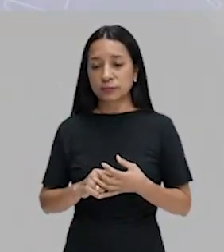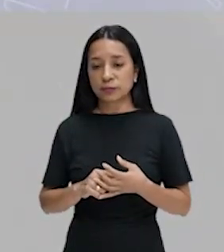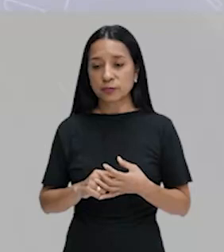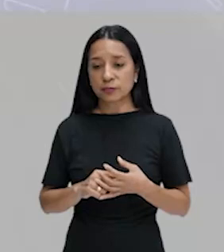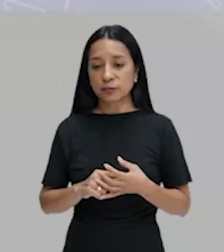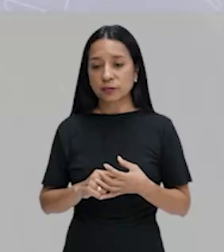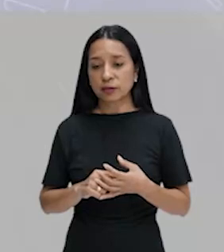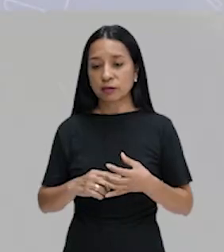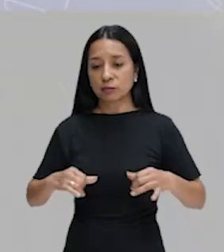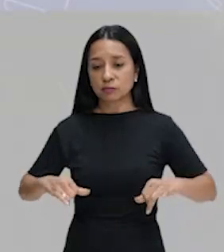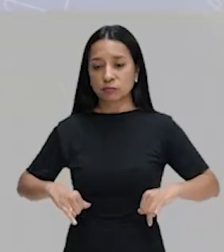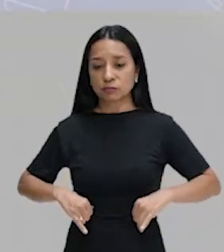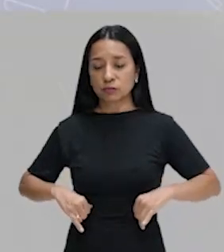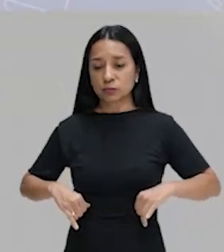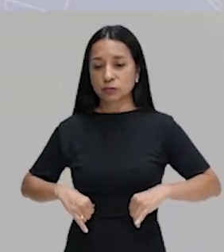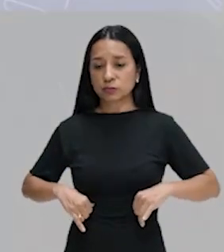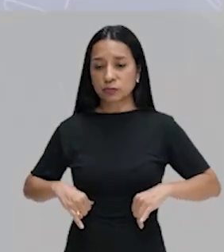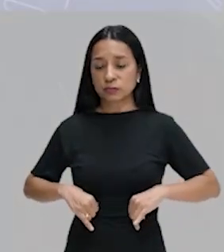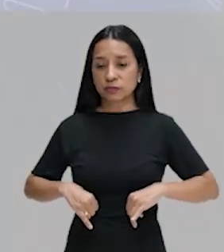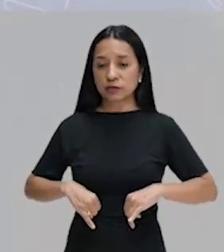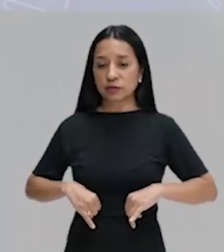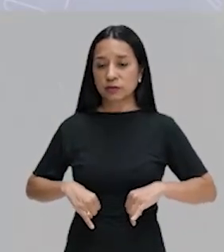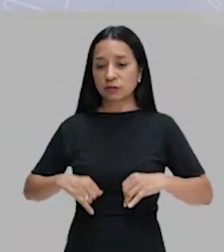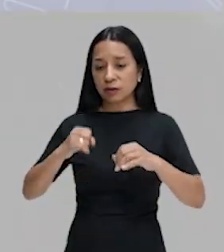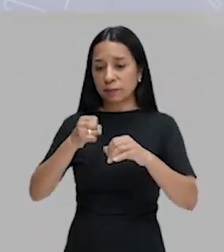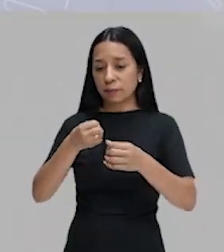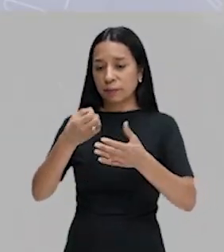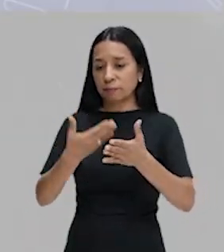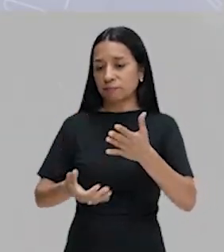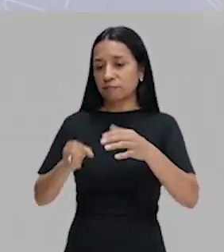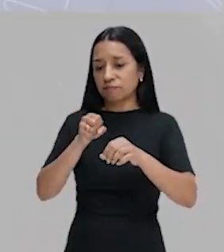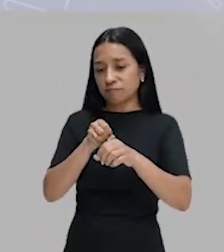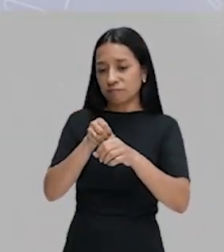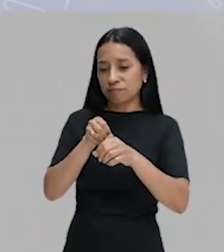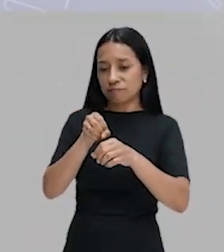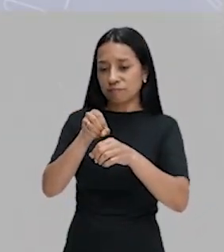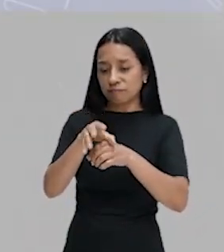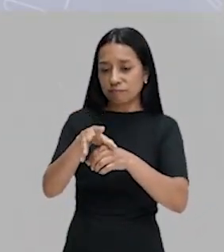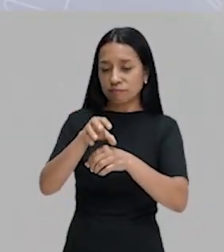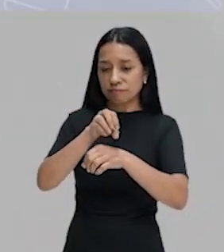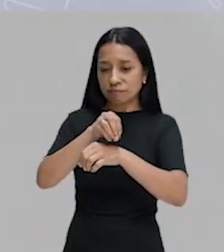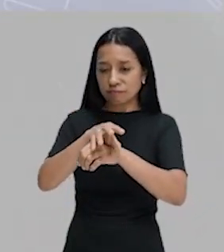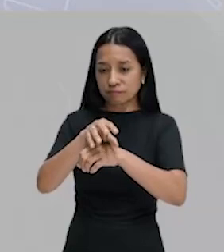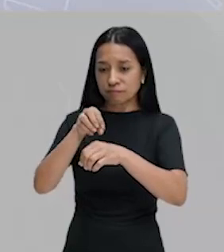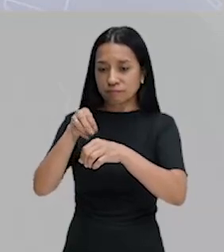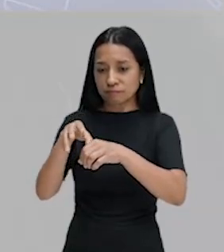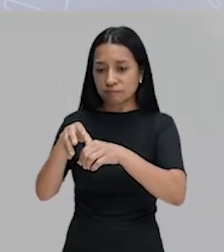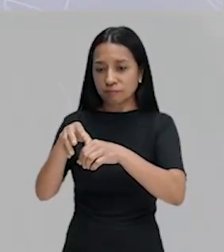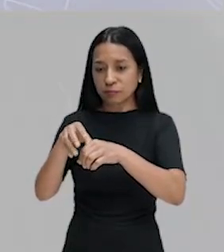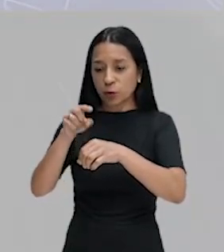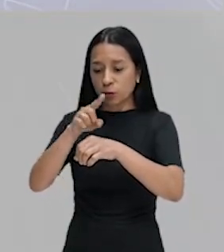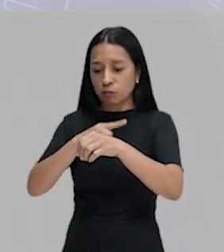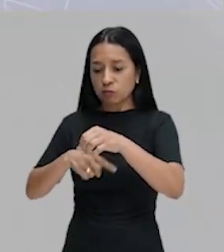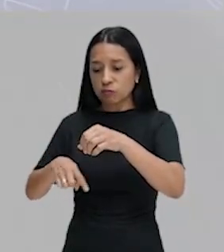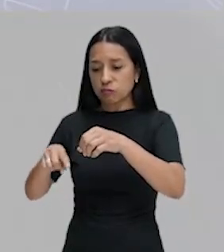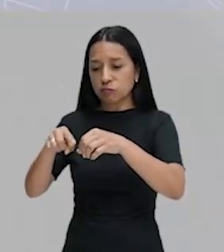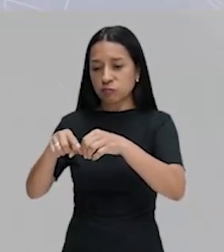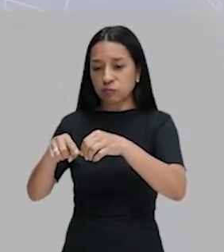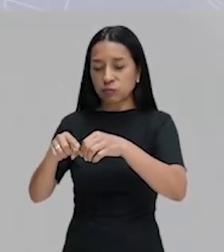ele sofreu a descarga, né? Ele liberou o quinidoblasto aqui, ó, tem vários formatos,